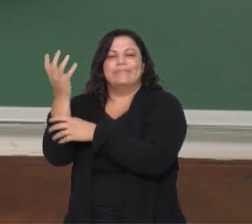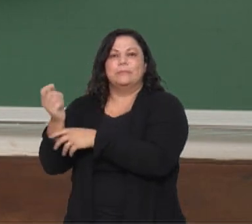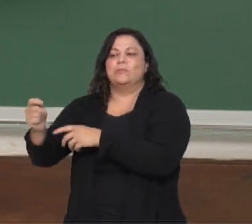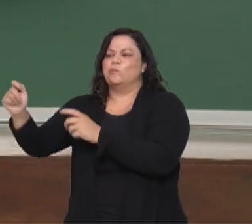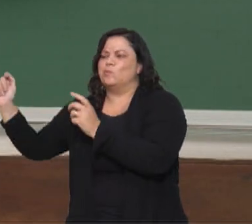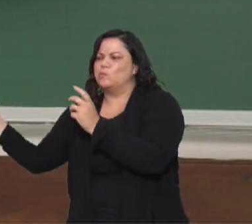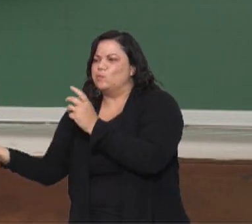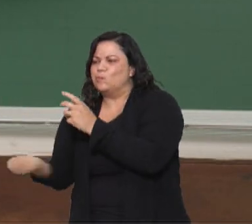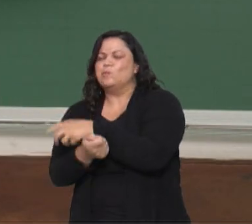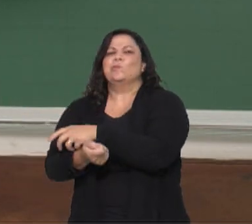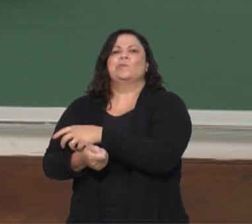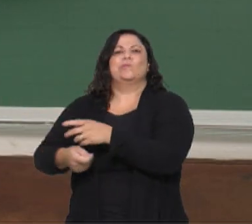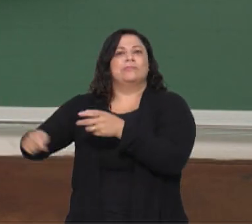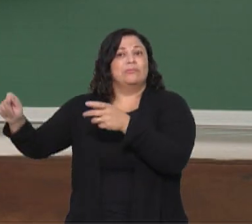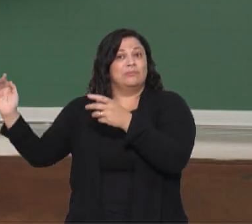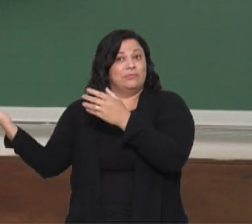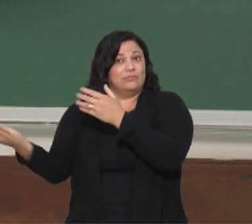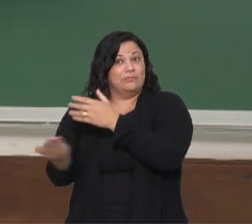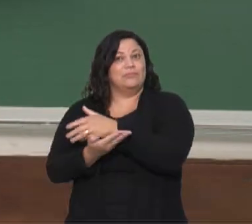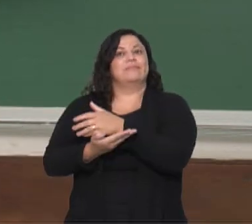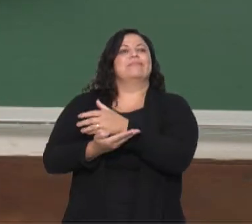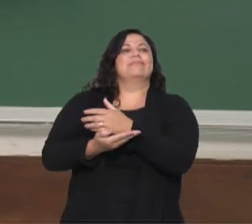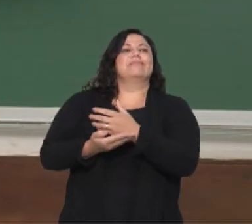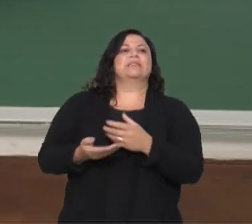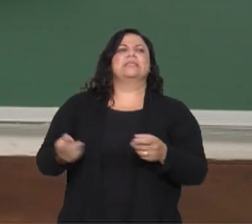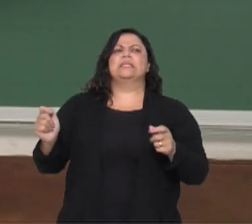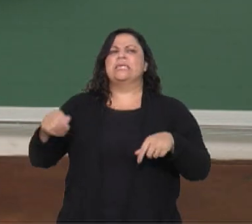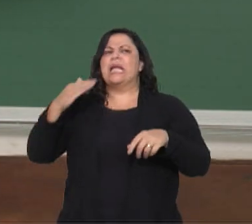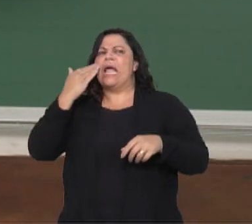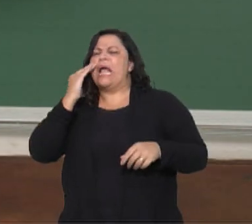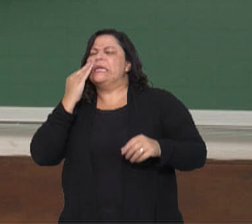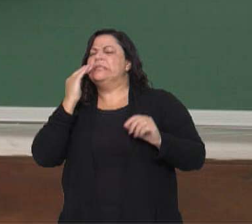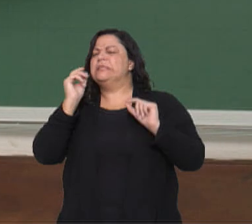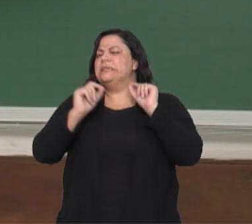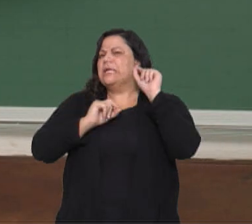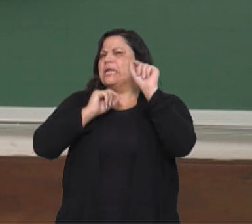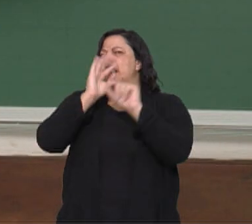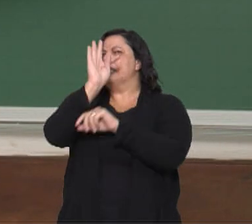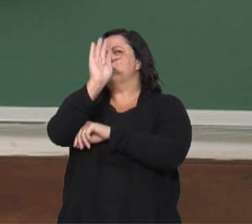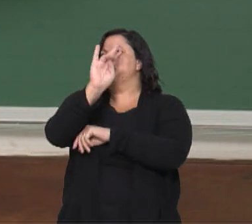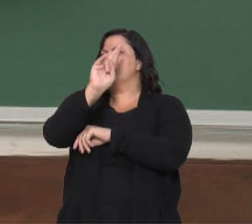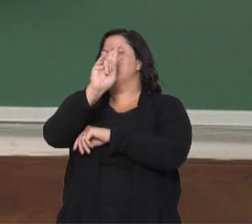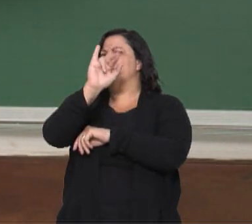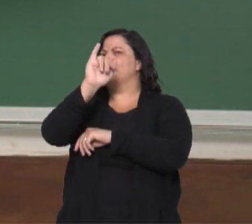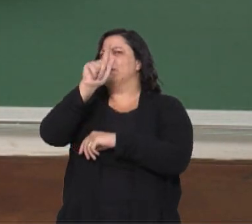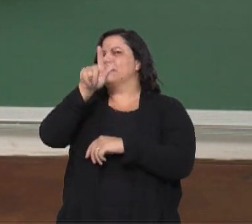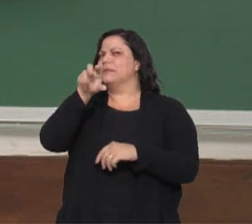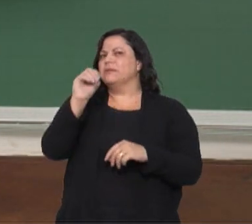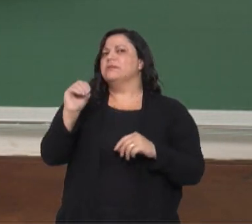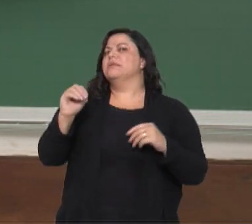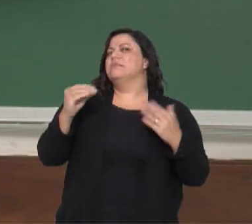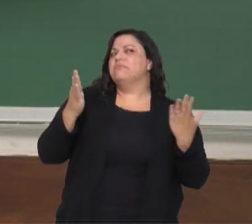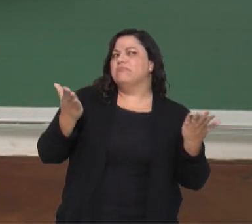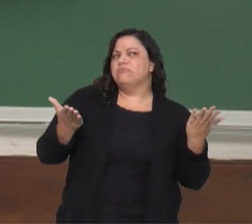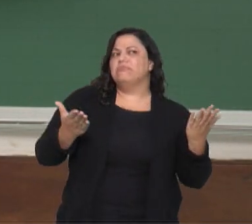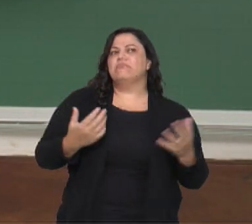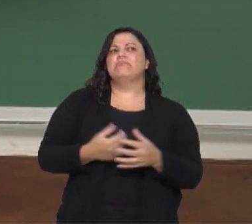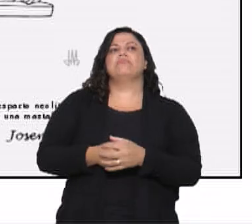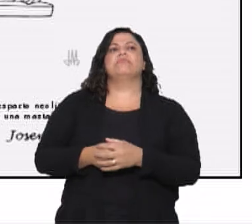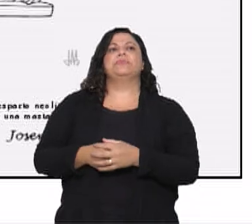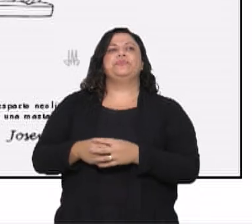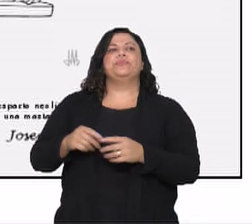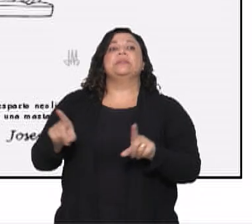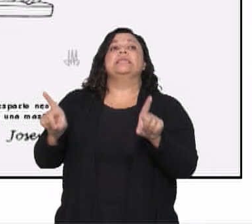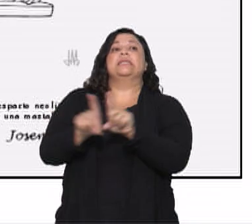ceifado pela foice. Aqui é uma imagem, dá a entender que é um trigo. Né? Então aqui nós temos um moinho, também